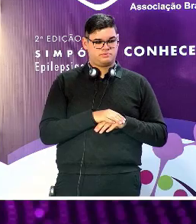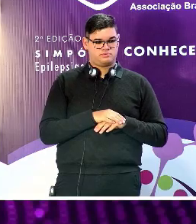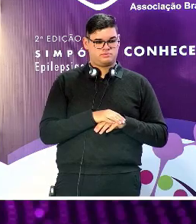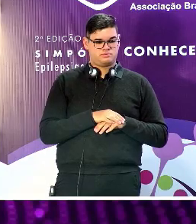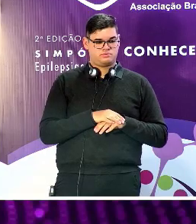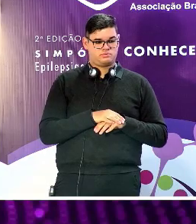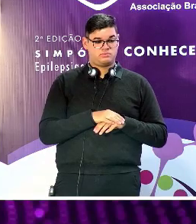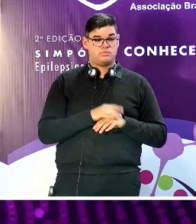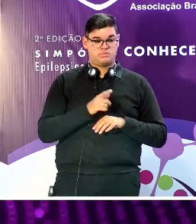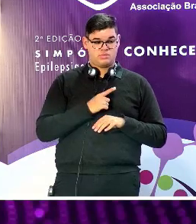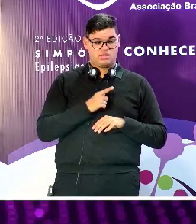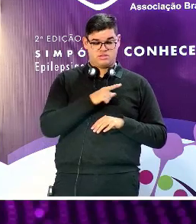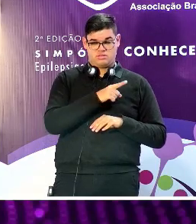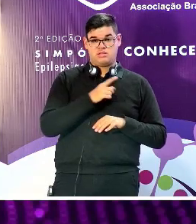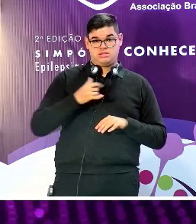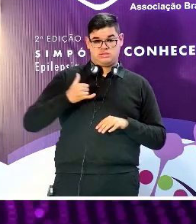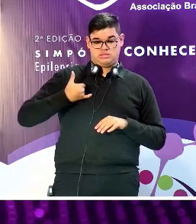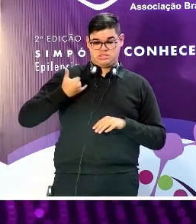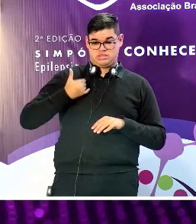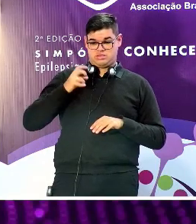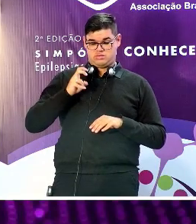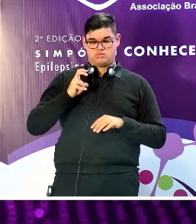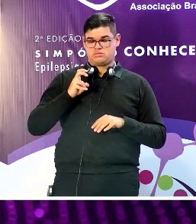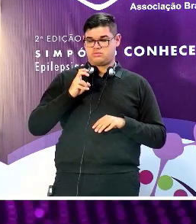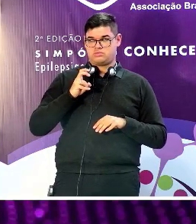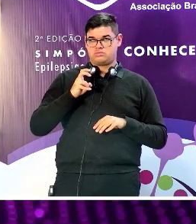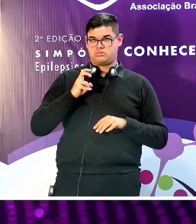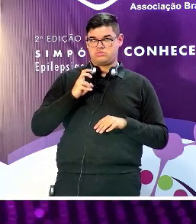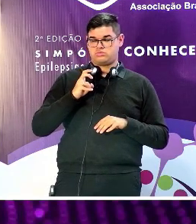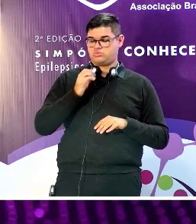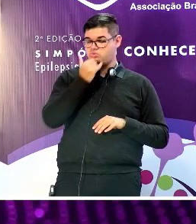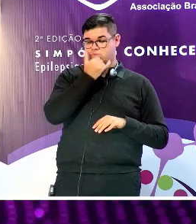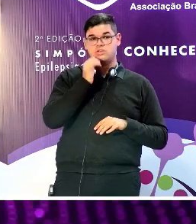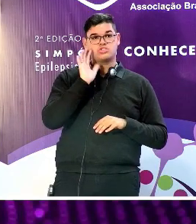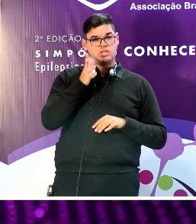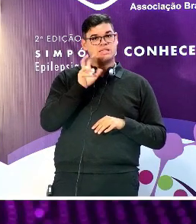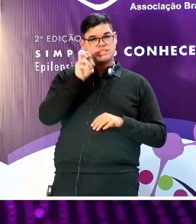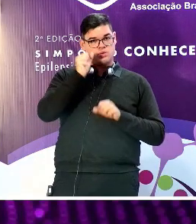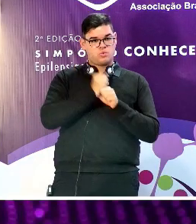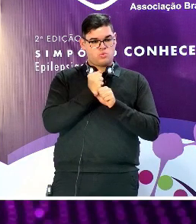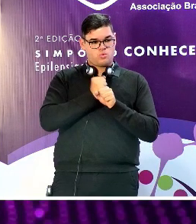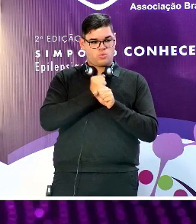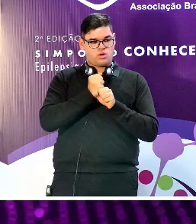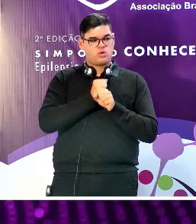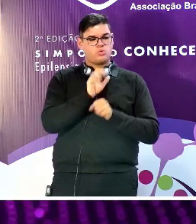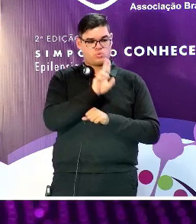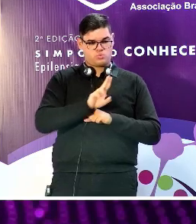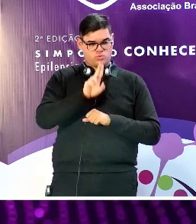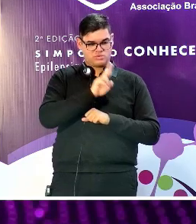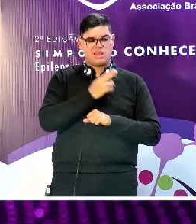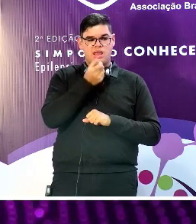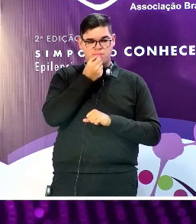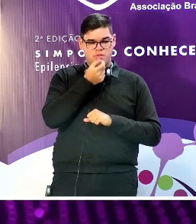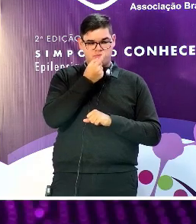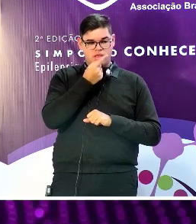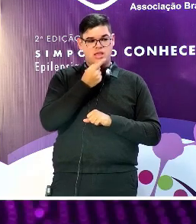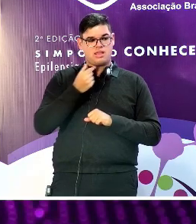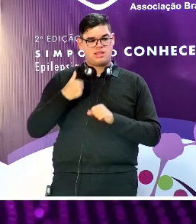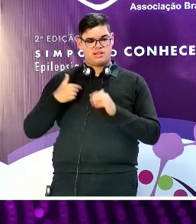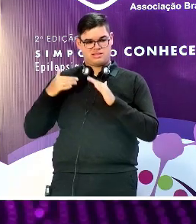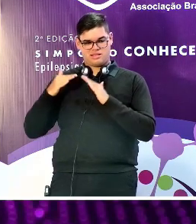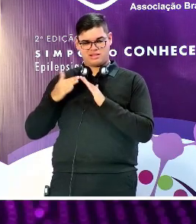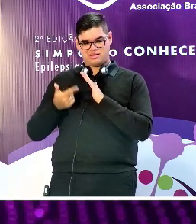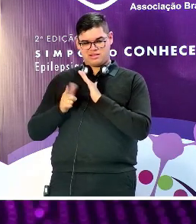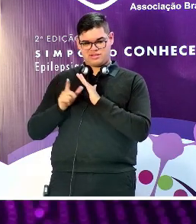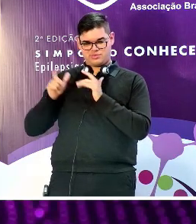Tem 5 anos que ele faz uso. Ele morava em Brasília, ele se mudou para Aracaju, na beira da praia. Pode